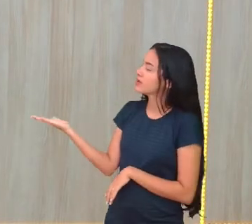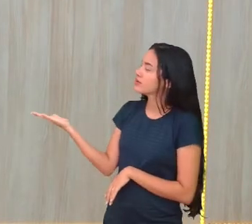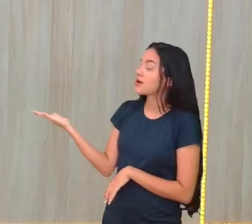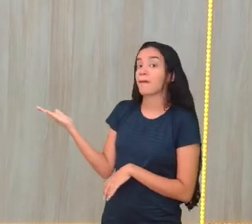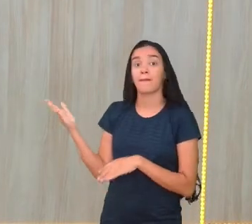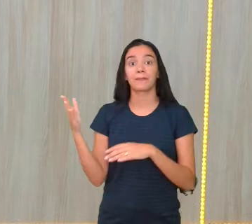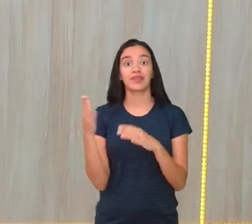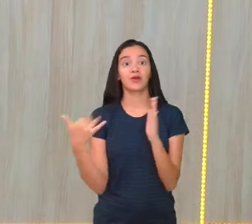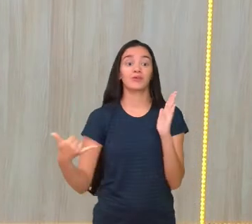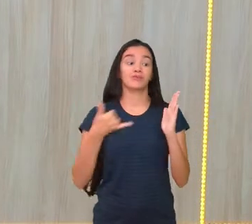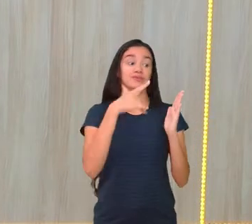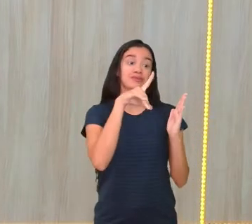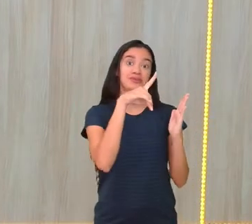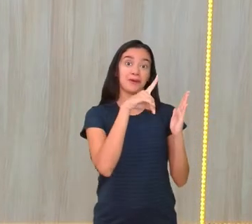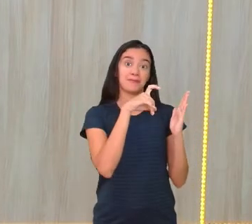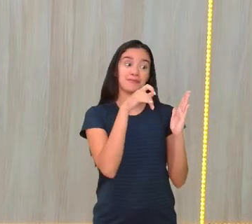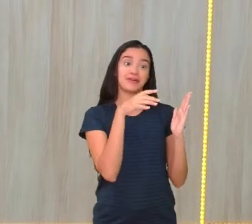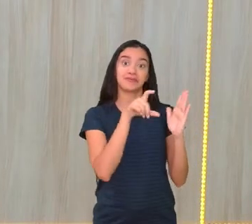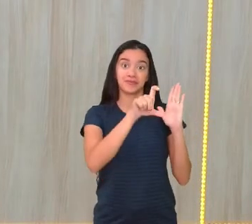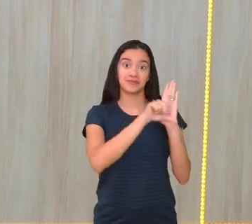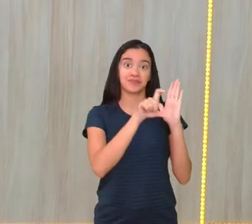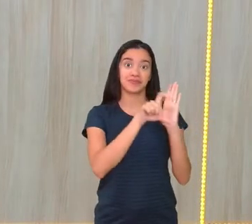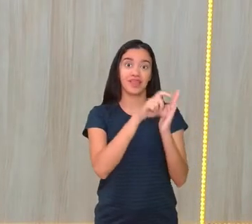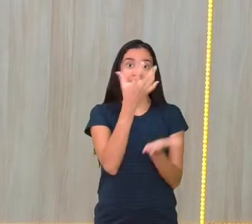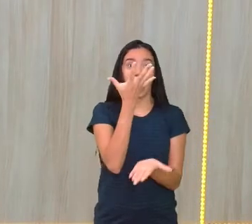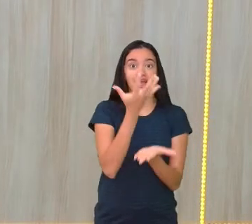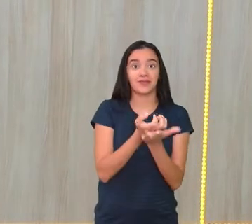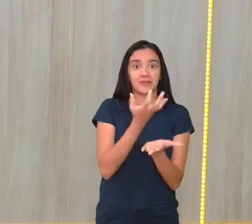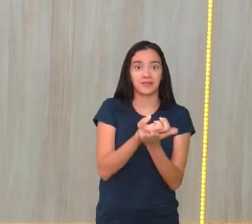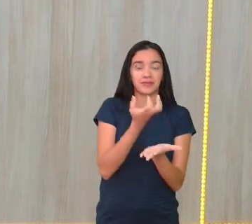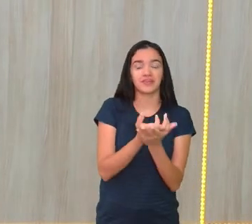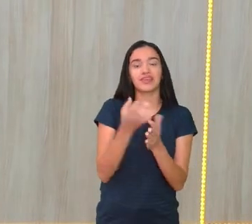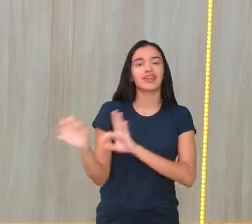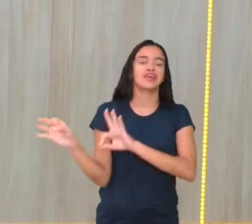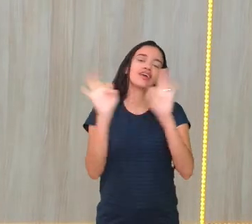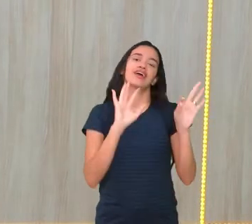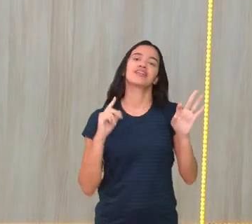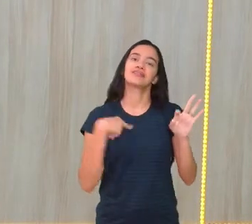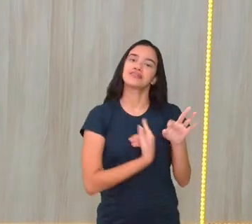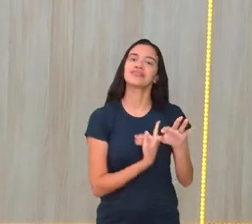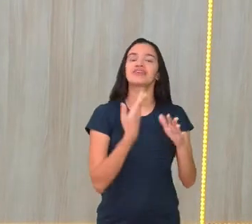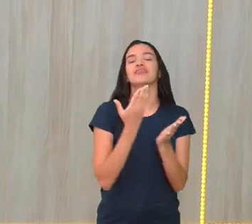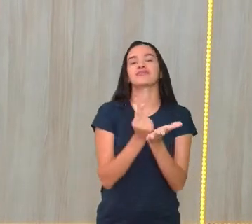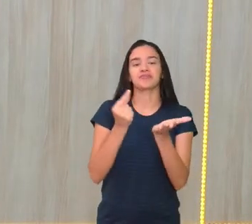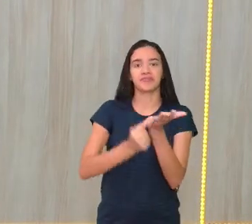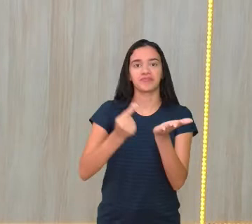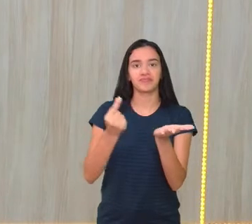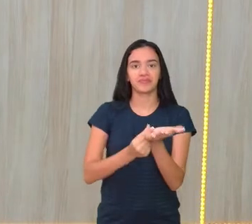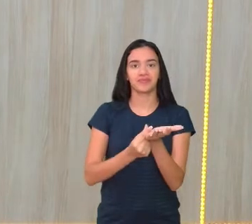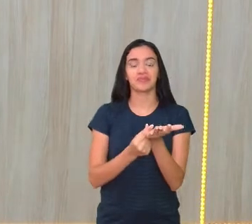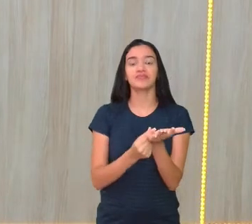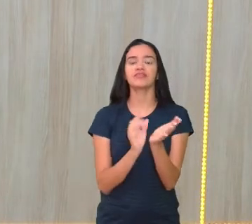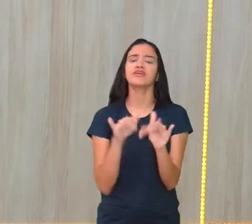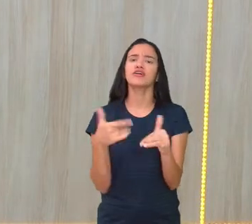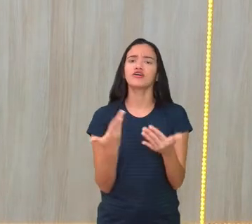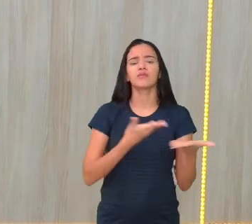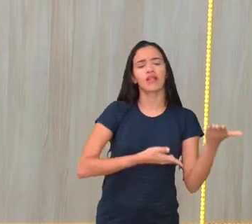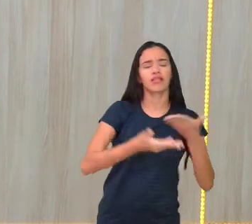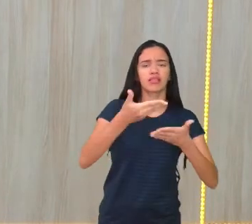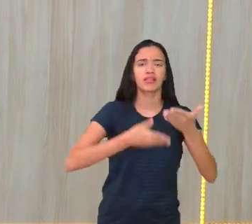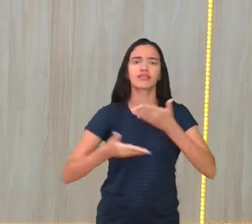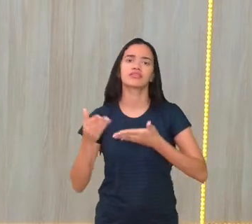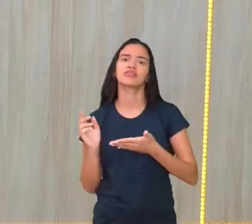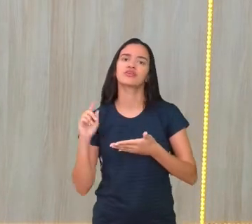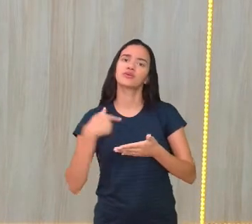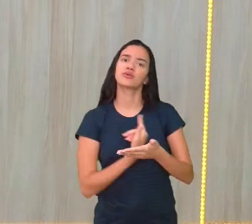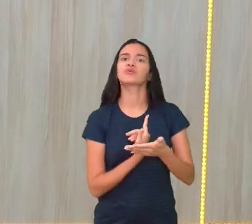Code, faz o download do aplicativo Educa Recife e assiste as nossas aulas pelo aplicativo, podendo interagir